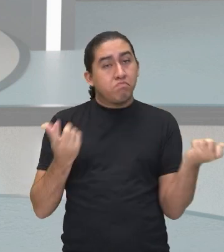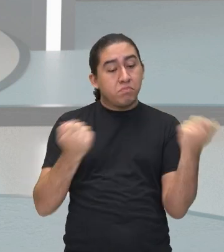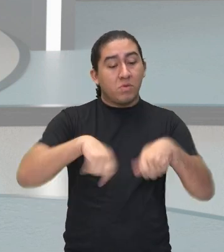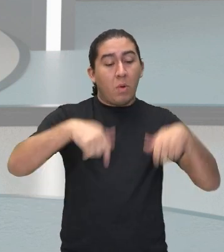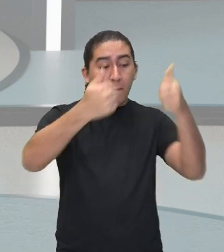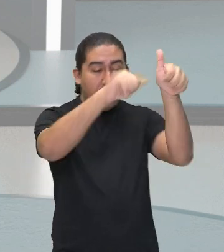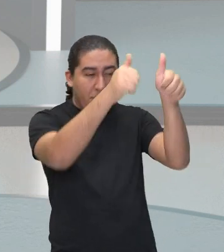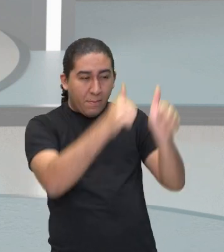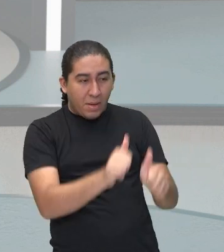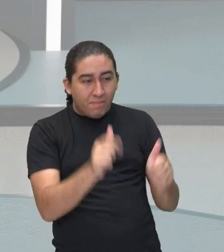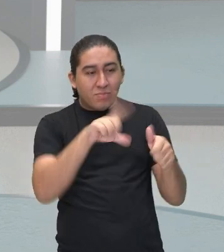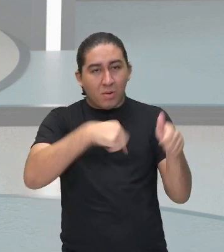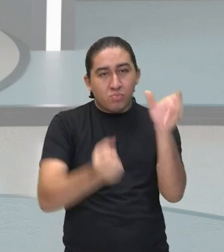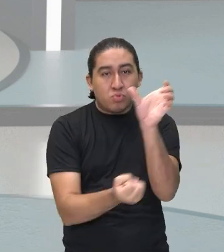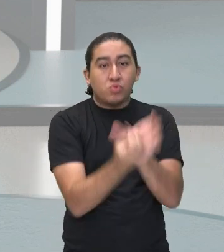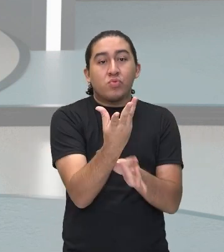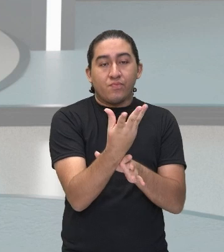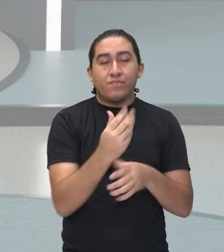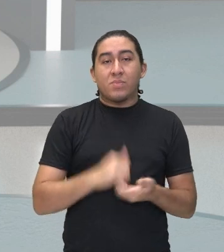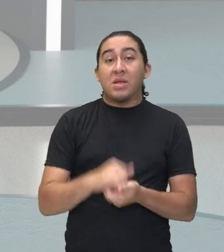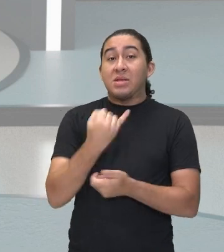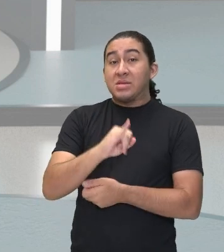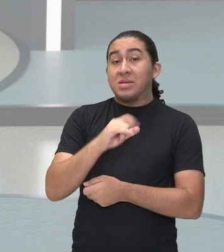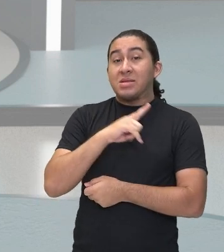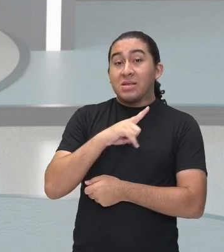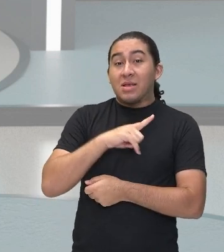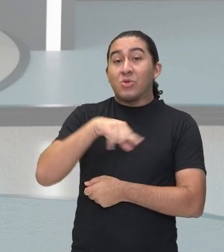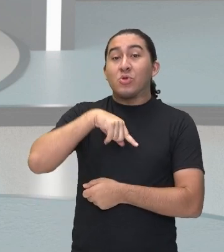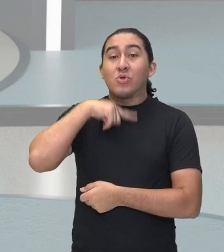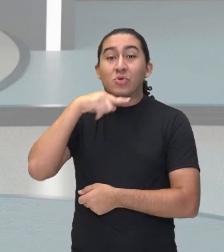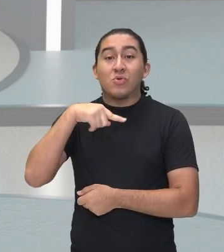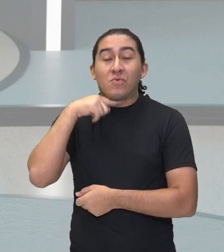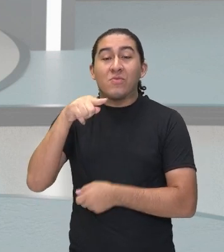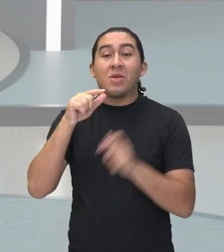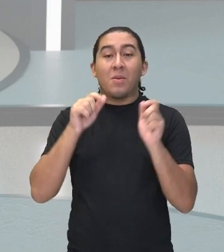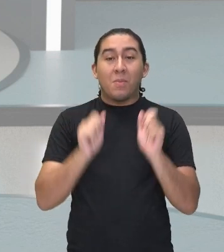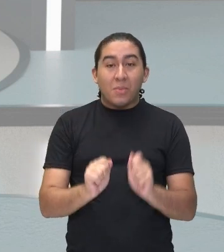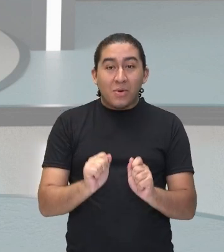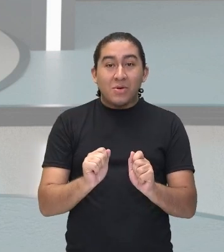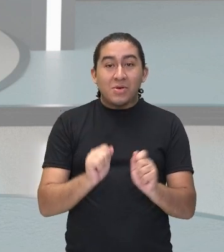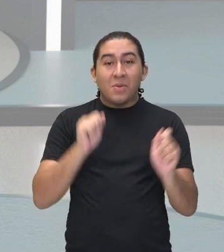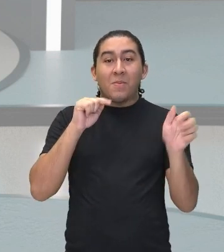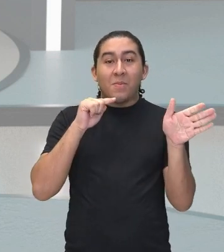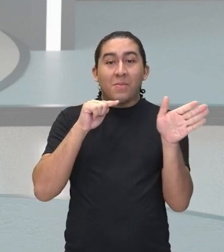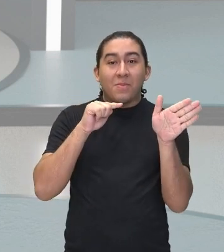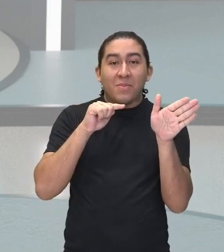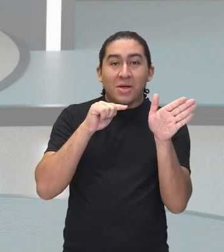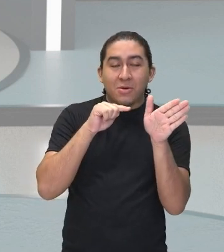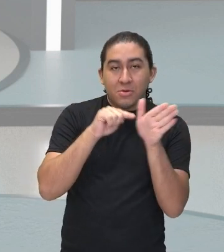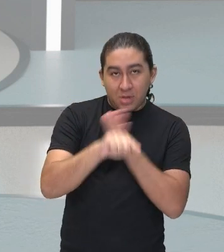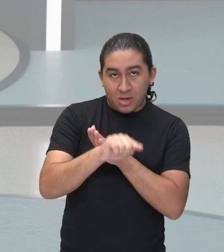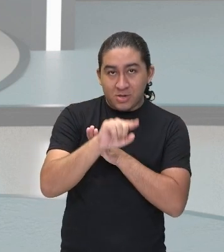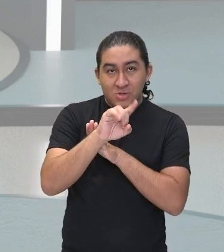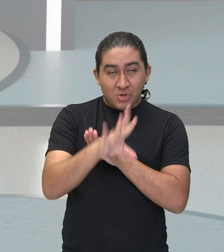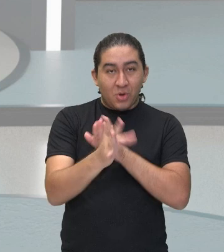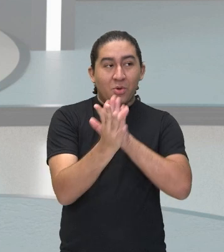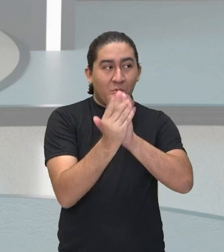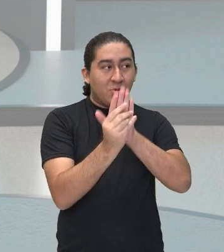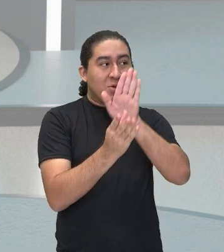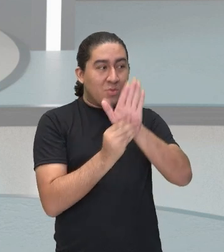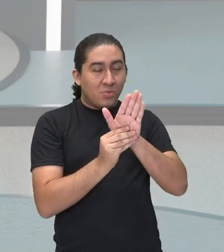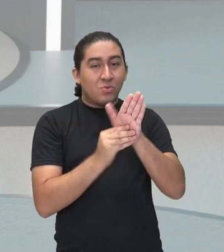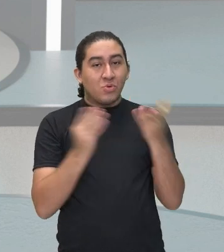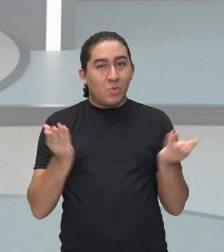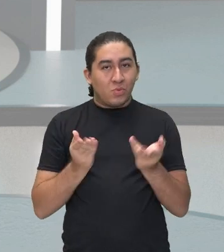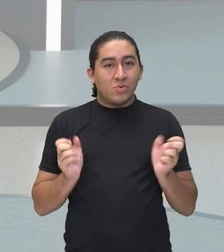a avaliação. Caso tenham dúvidas, perguntem sobre apenas o conteúdo de hoje, ok?